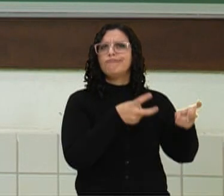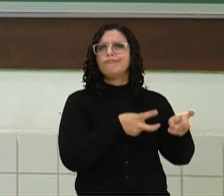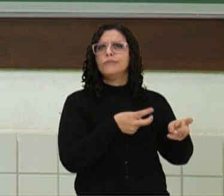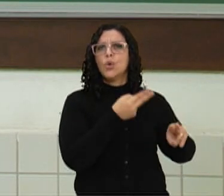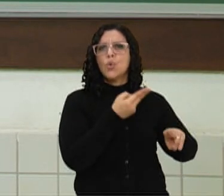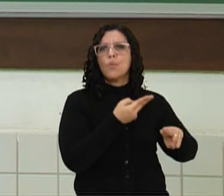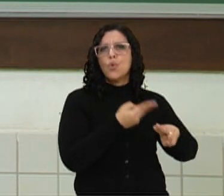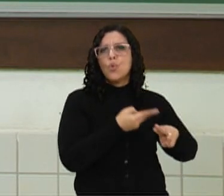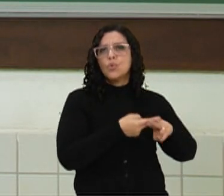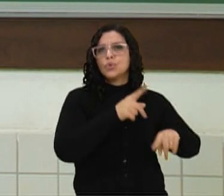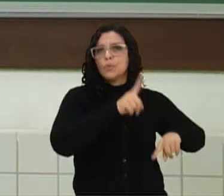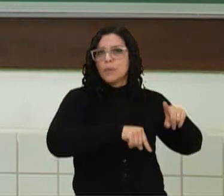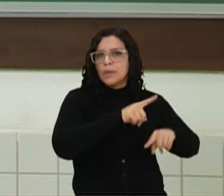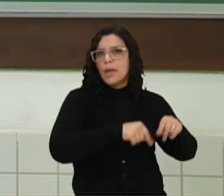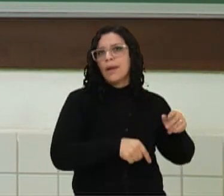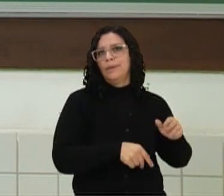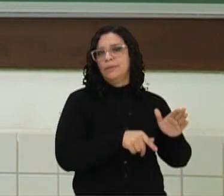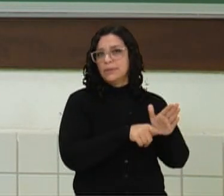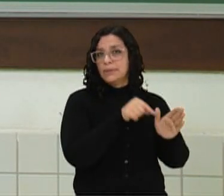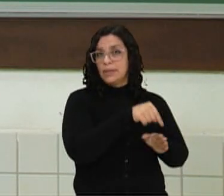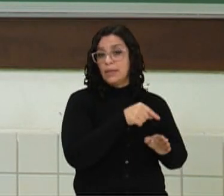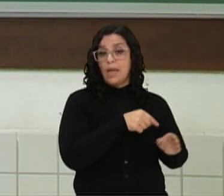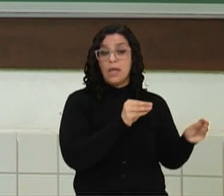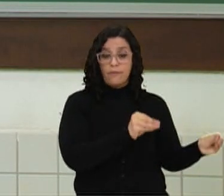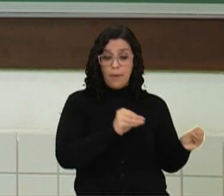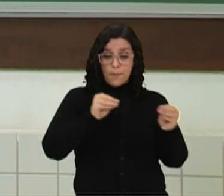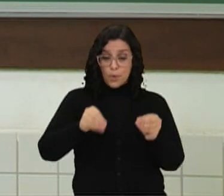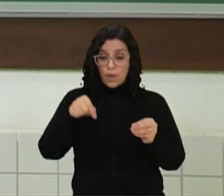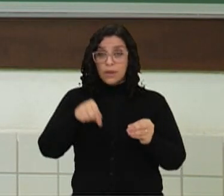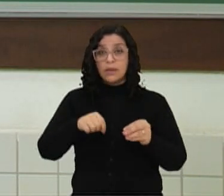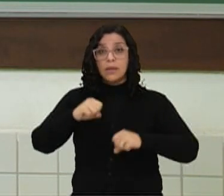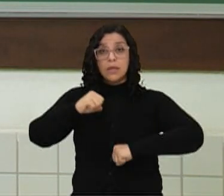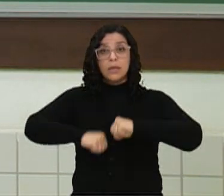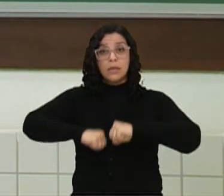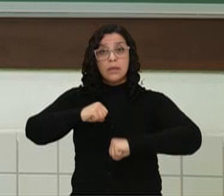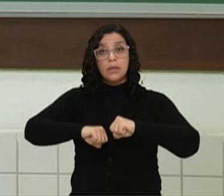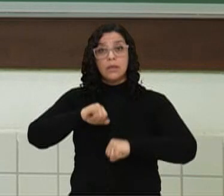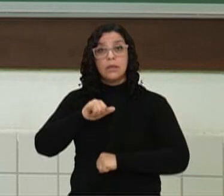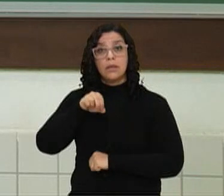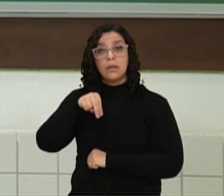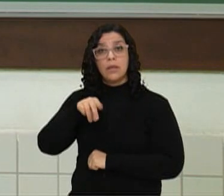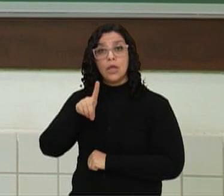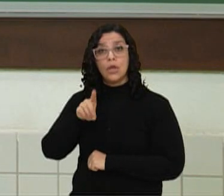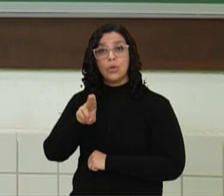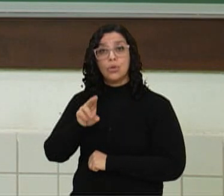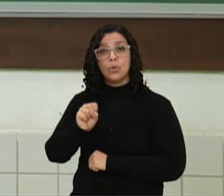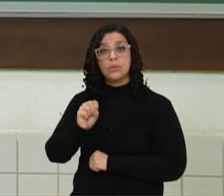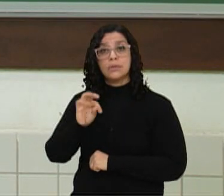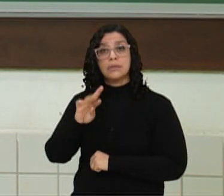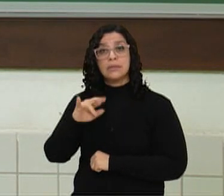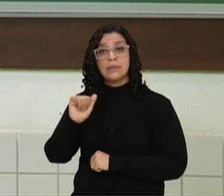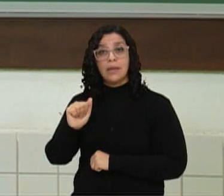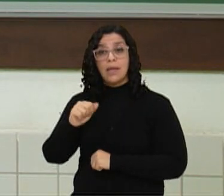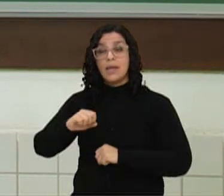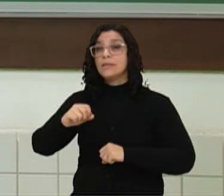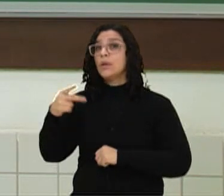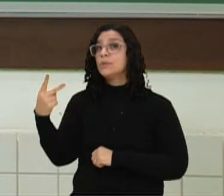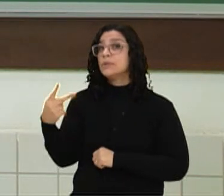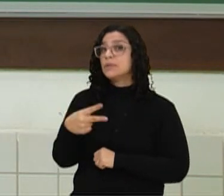para onde? Para a indústria. A indústria faz parte de qual setor? Do setor secundário, que a gente chama de setor